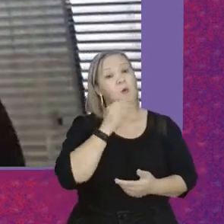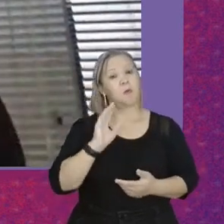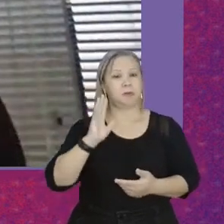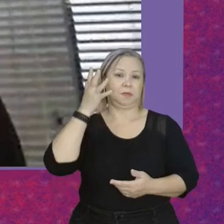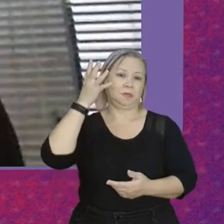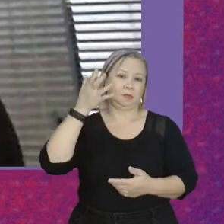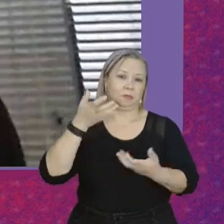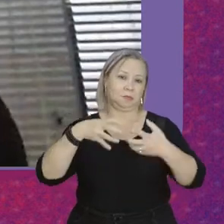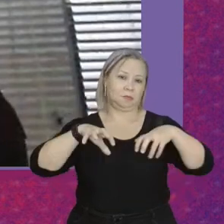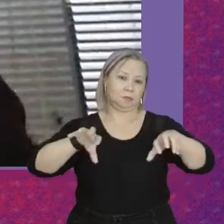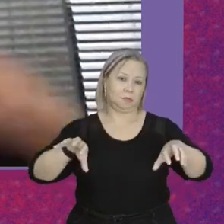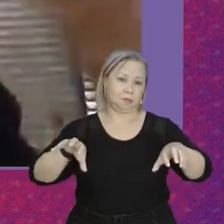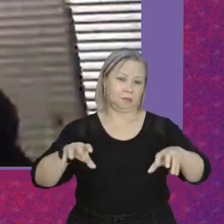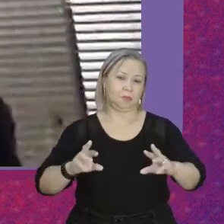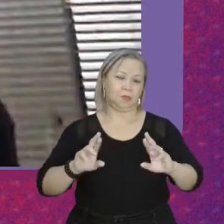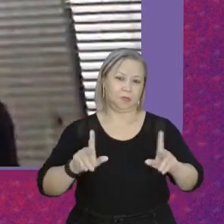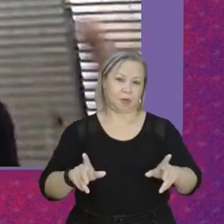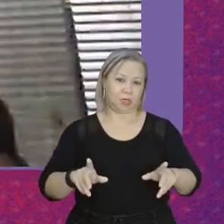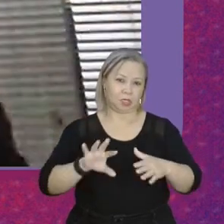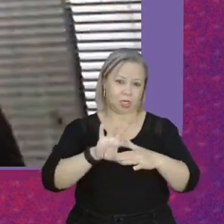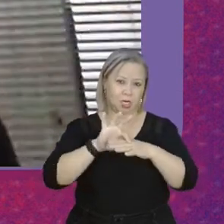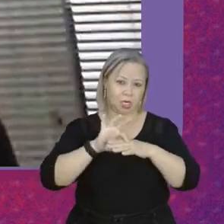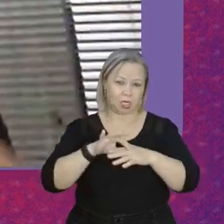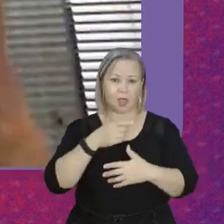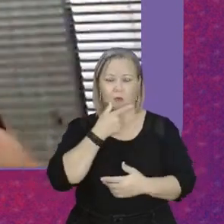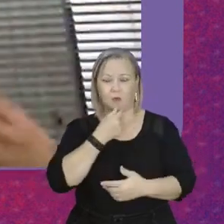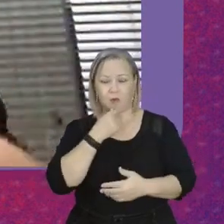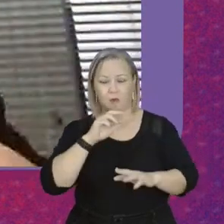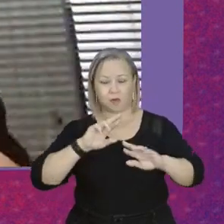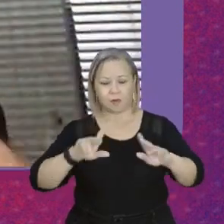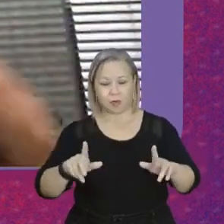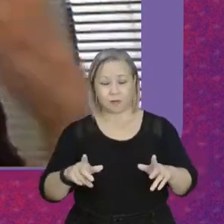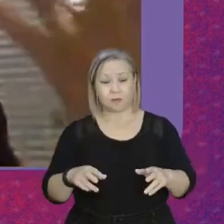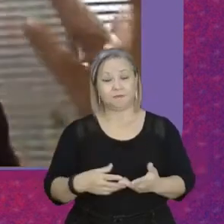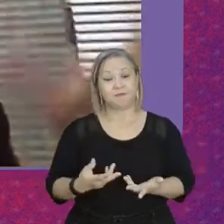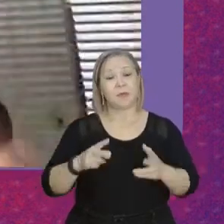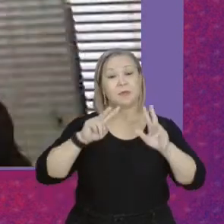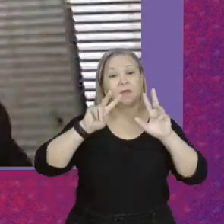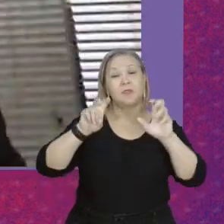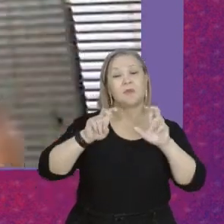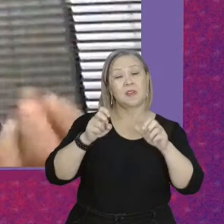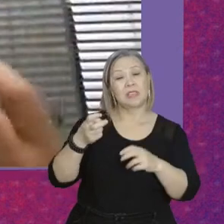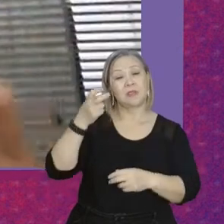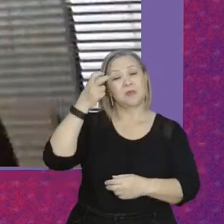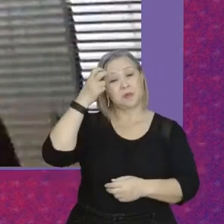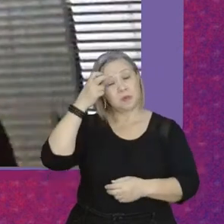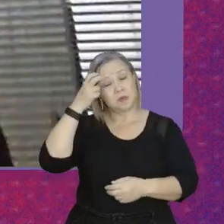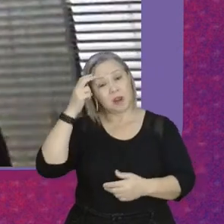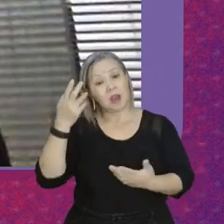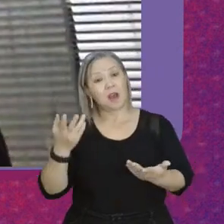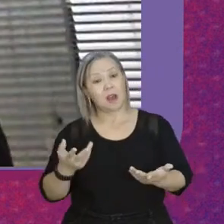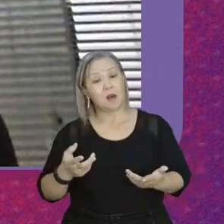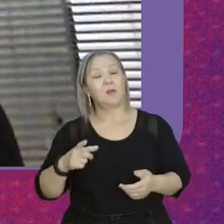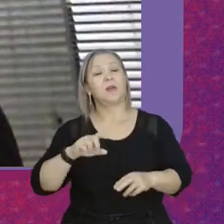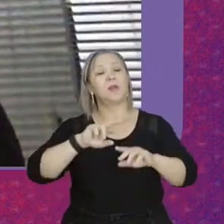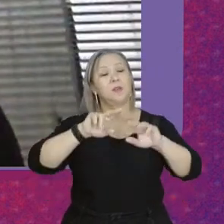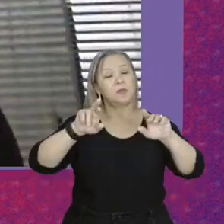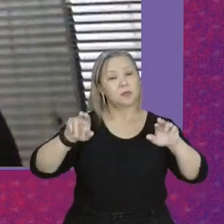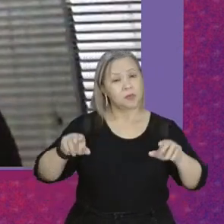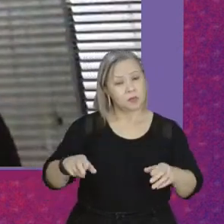quem exerce o papel de liderança. Isso é uma questão milenária, isso é uma questão cultural, e nós vamos ver em diferentes